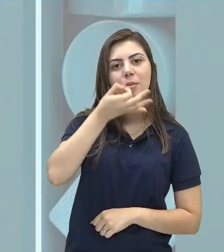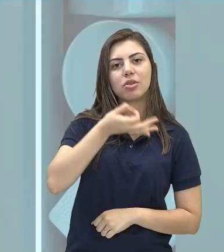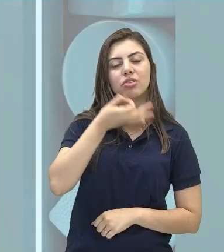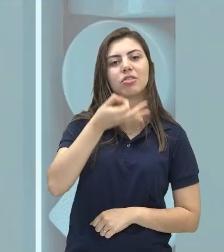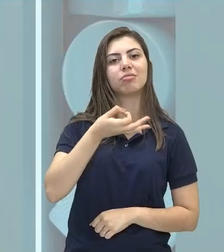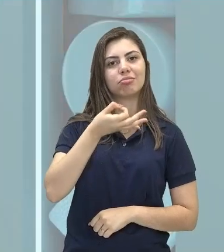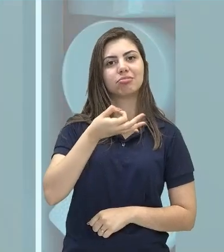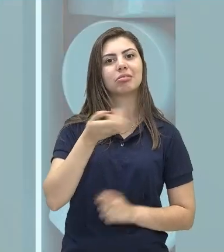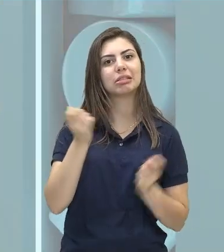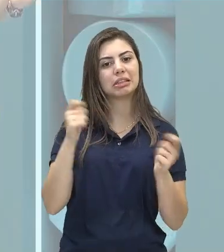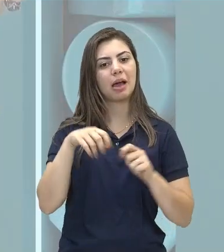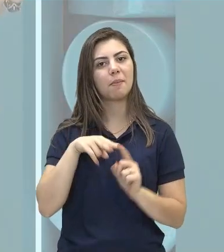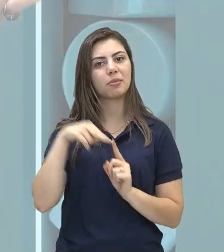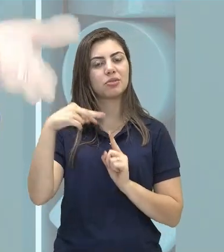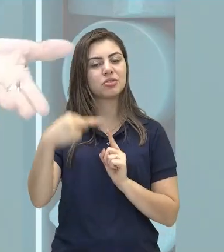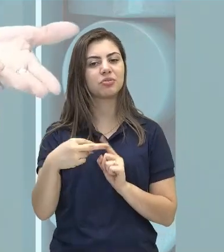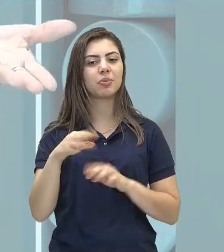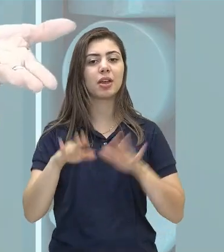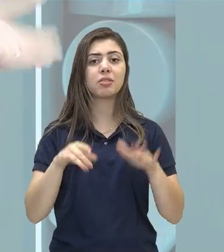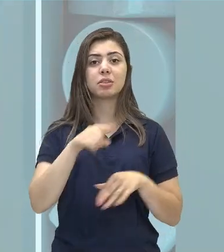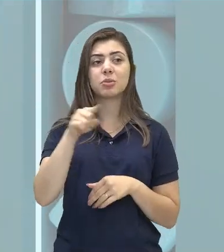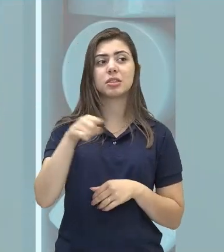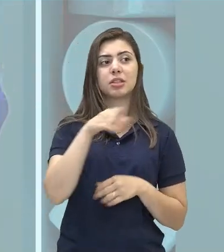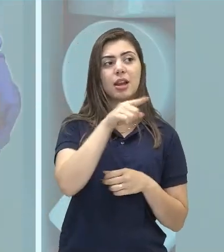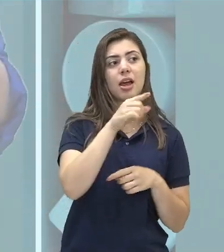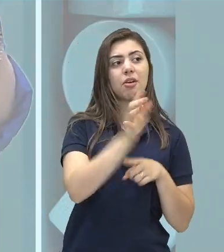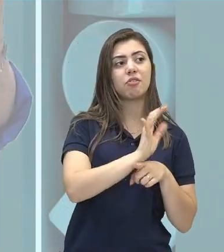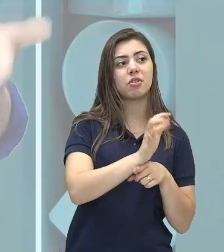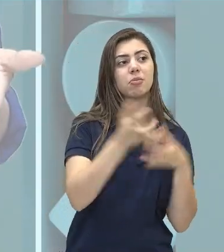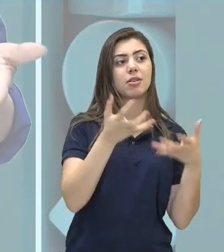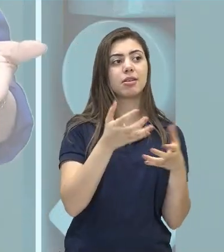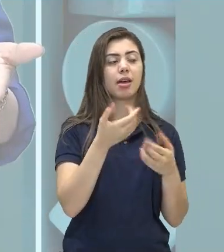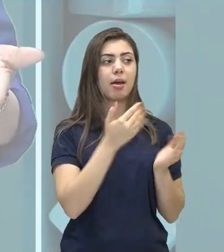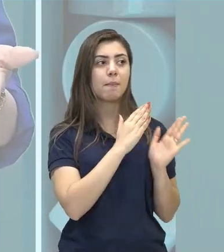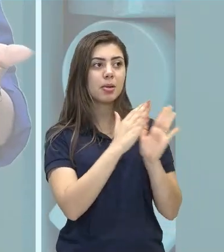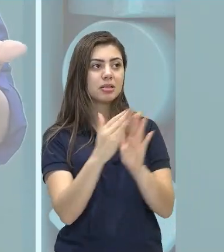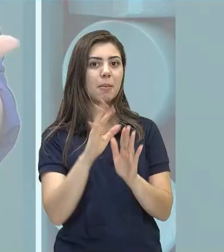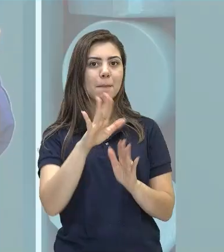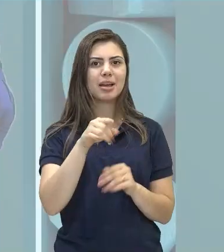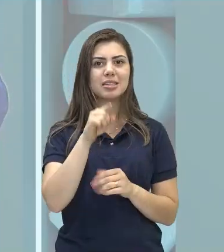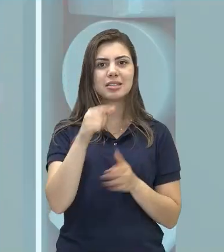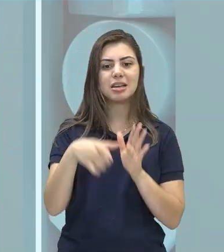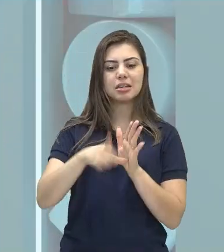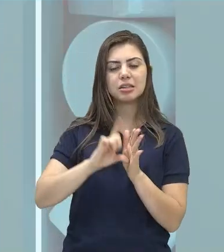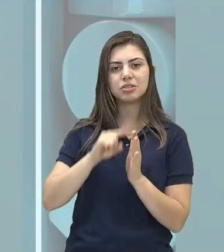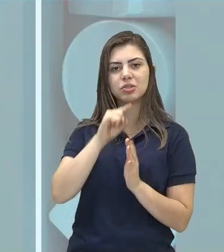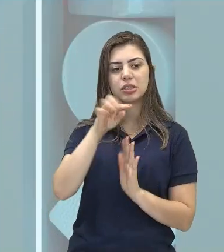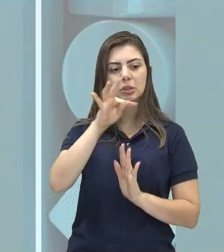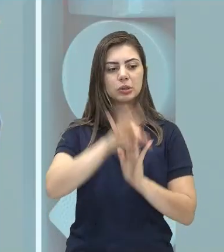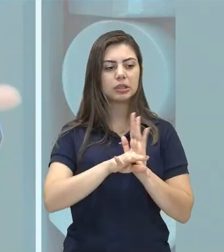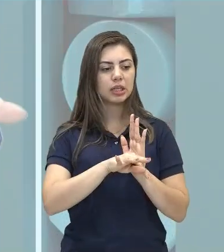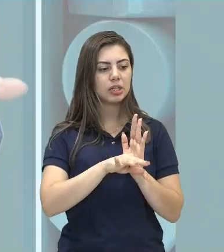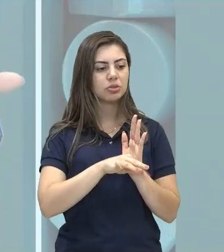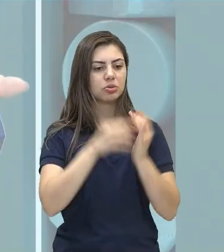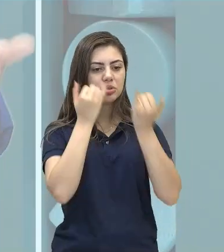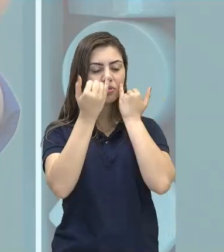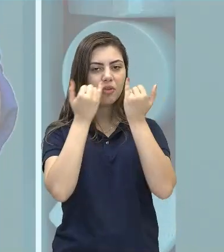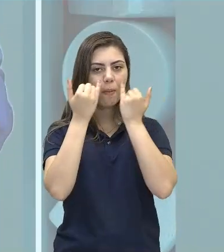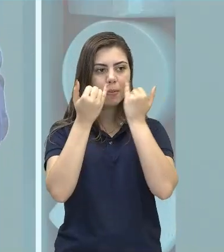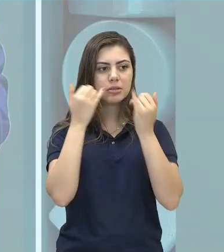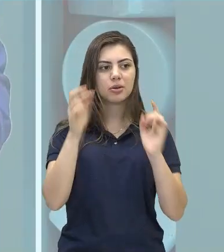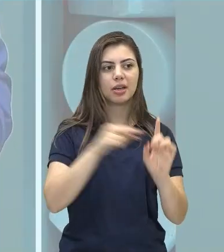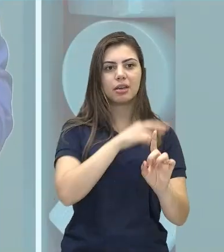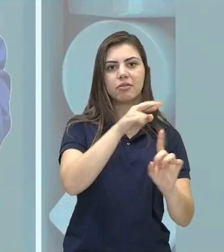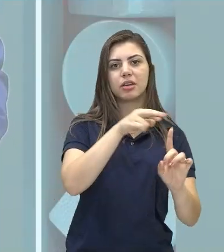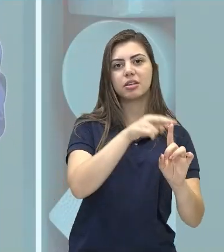ponto de vista. Você, de repente, estava querendo assistir, mas depois de ler a resenha, o resumo crítico sobre uma obra,